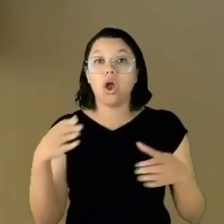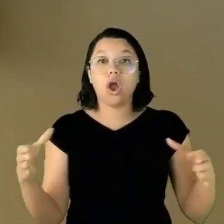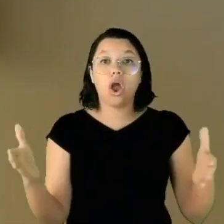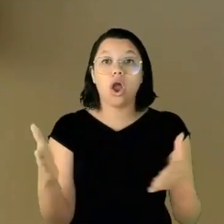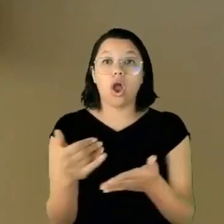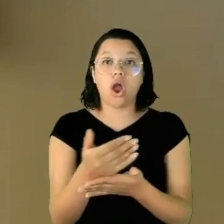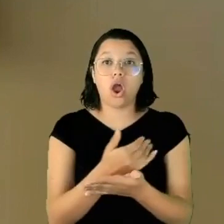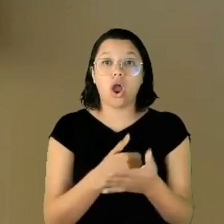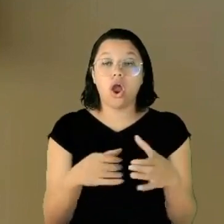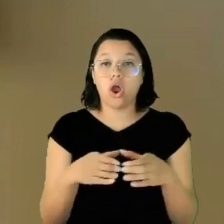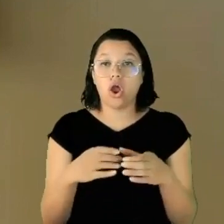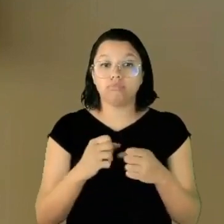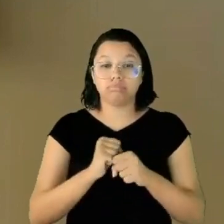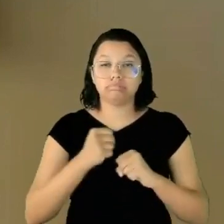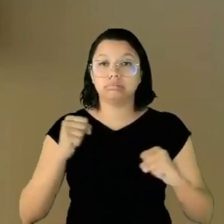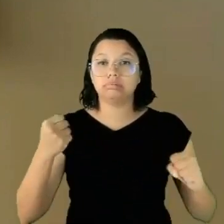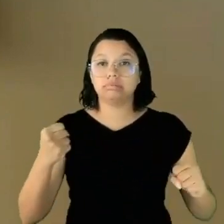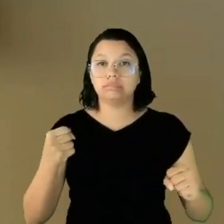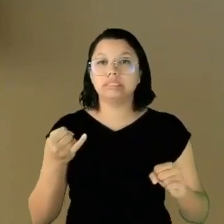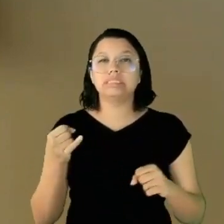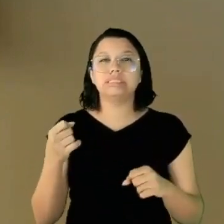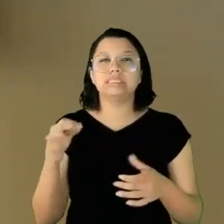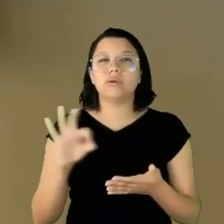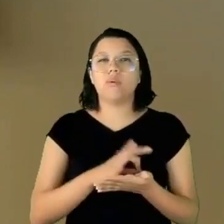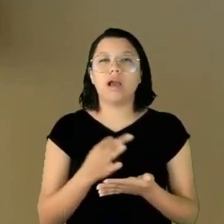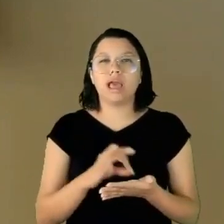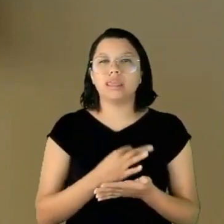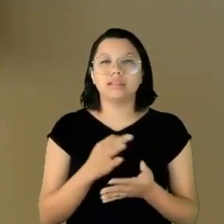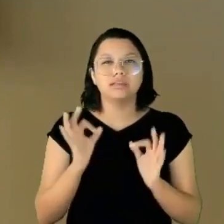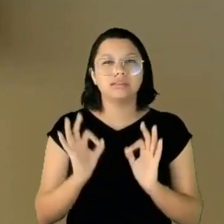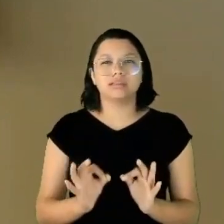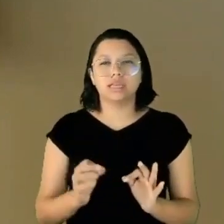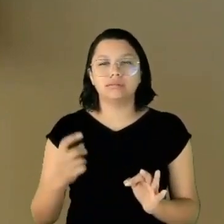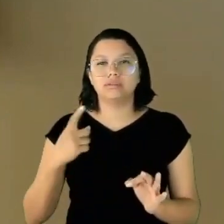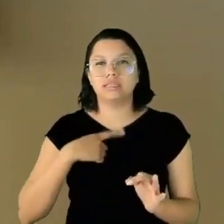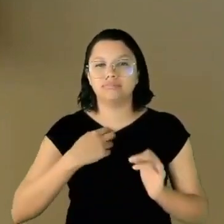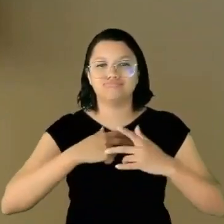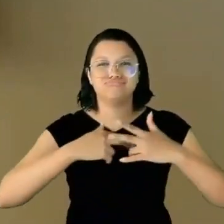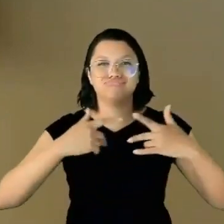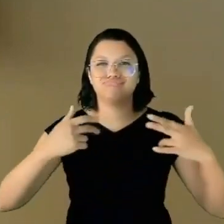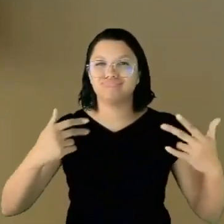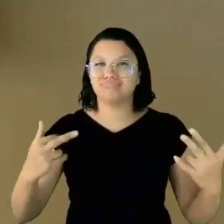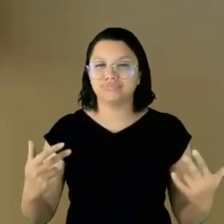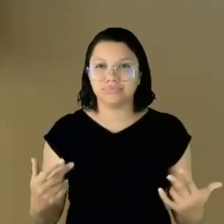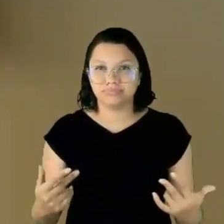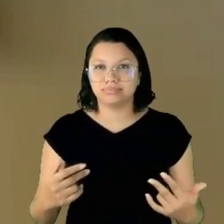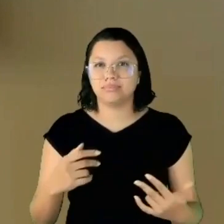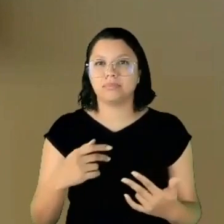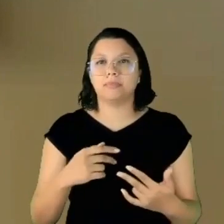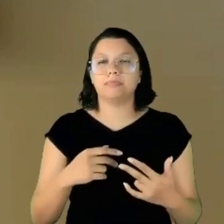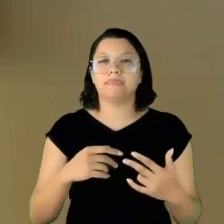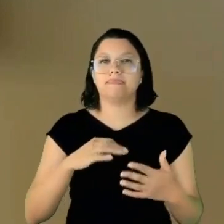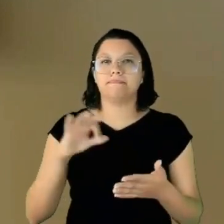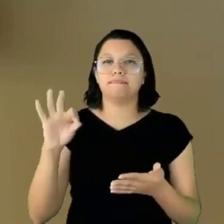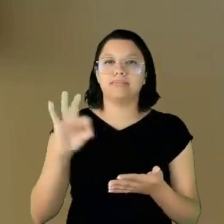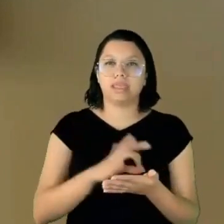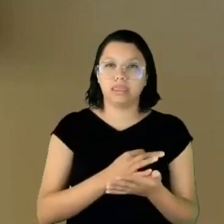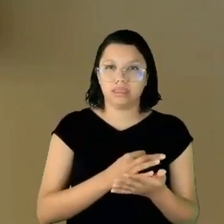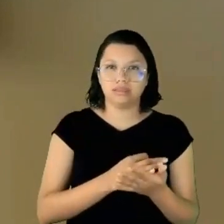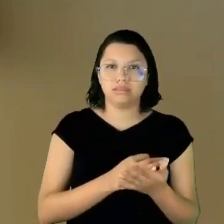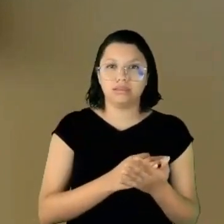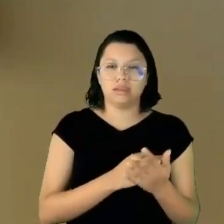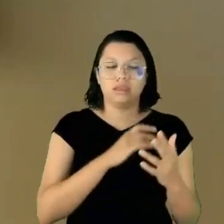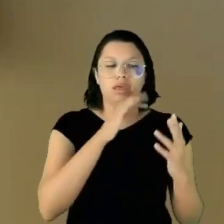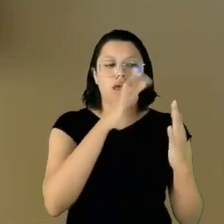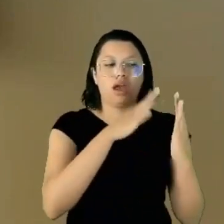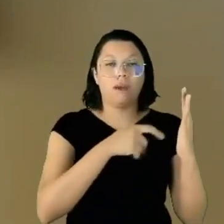aberto se o usuário no momento do cadastramento de informações não cadastrar corretamente teremos muitas variáveis muitos usuários cadastram a petição como recurso é